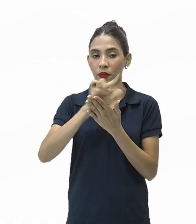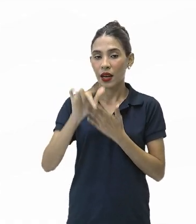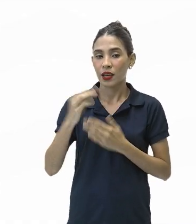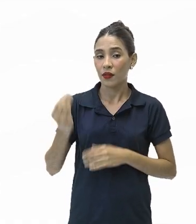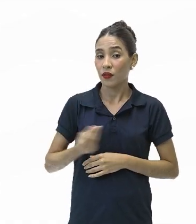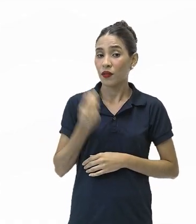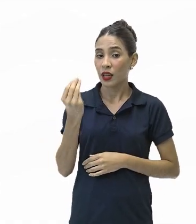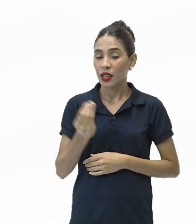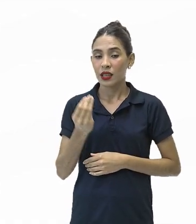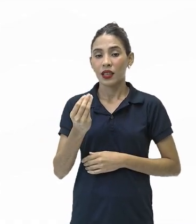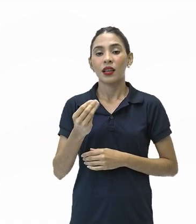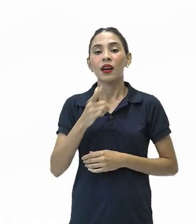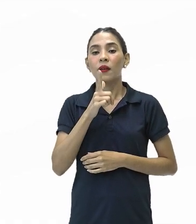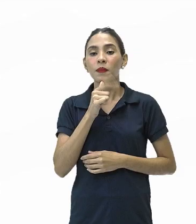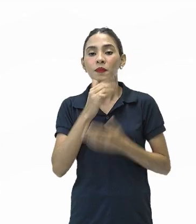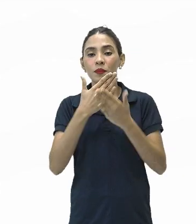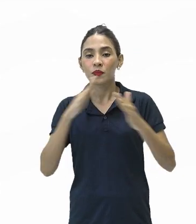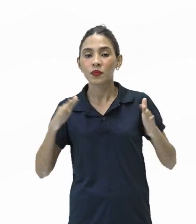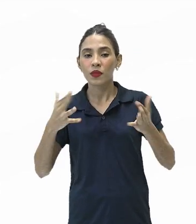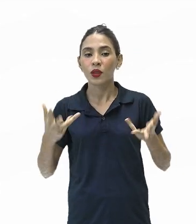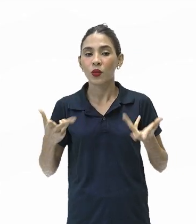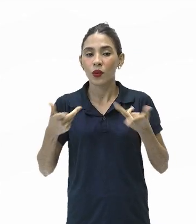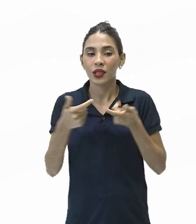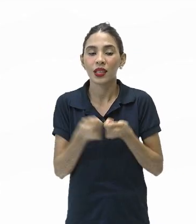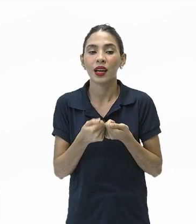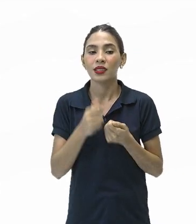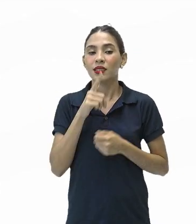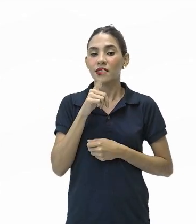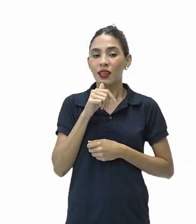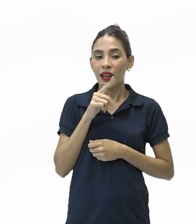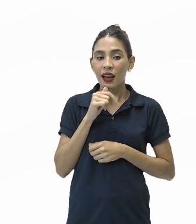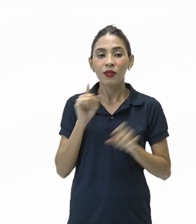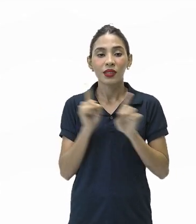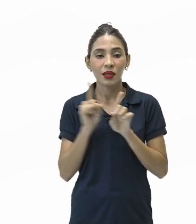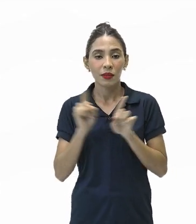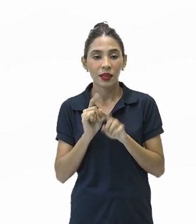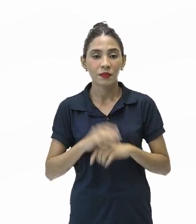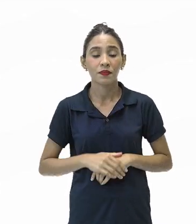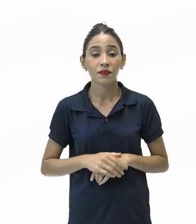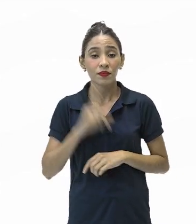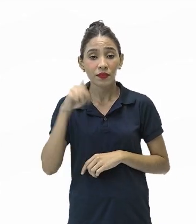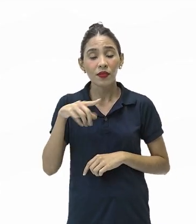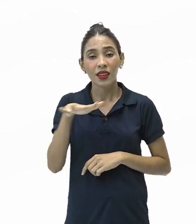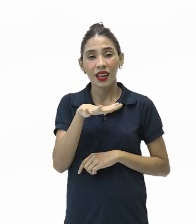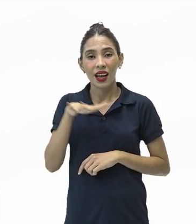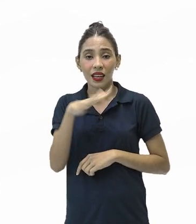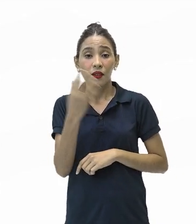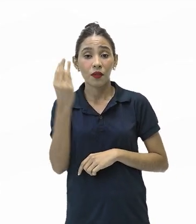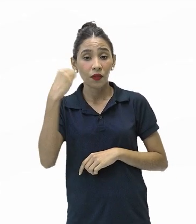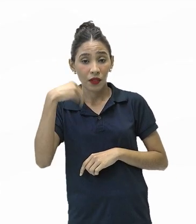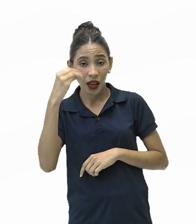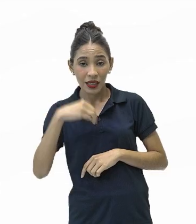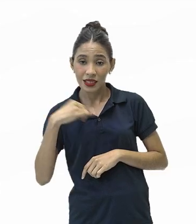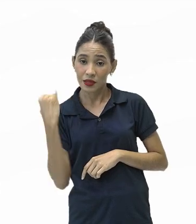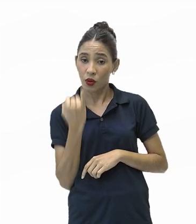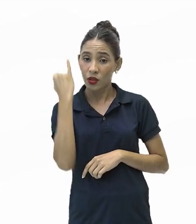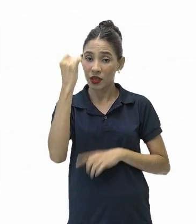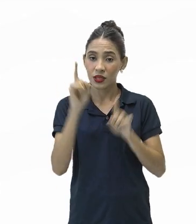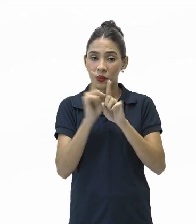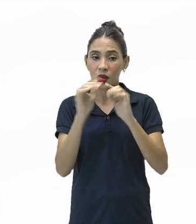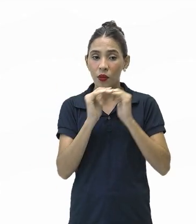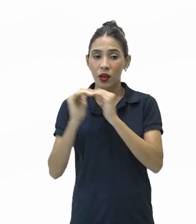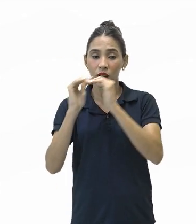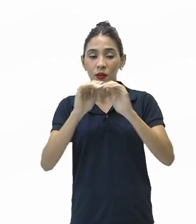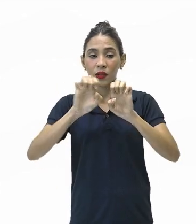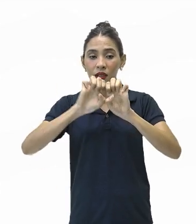o fluxo de rios e a qualidade da água. São áreas frágeis, essenciais para o